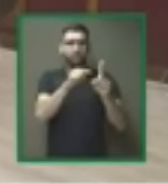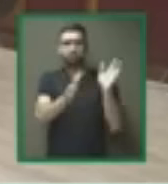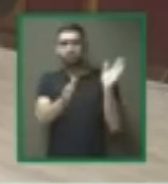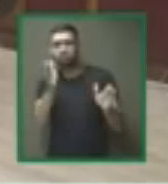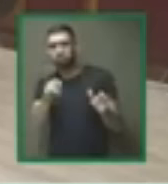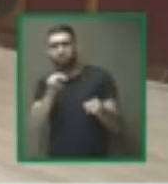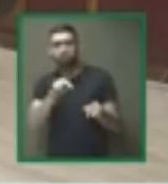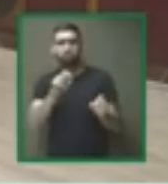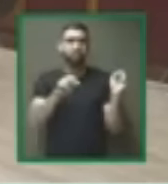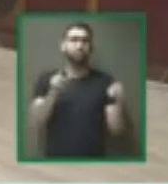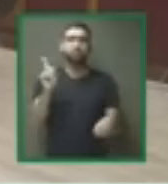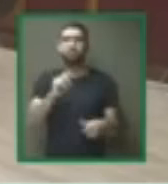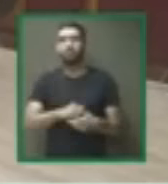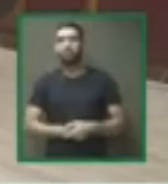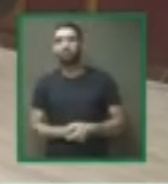Não.